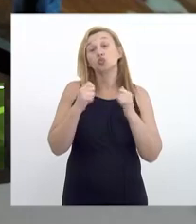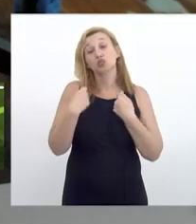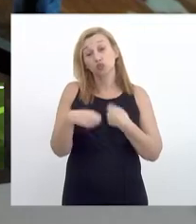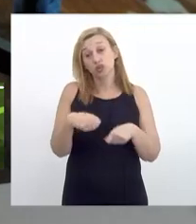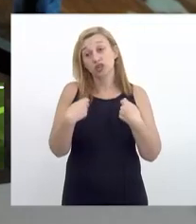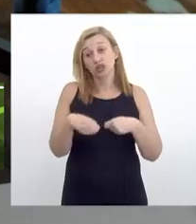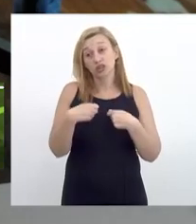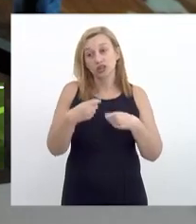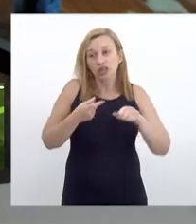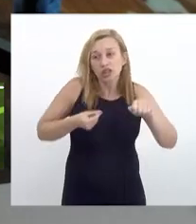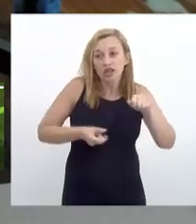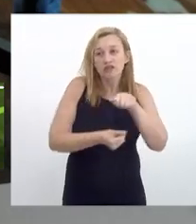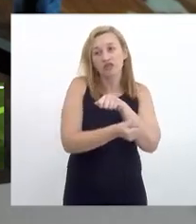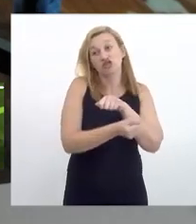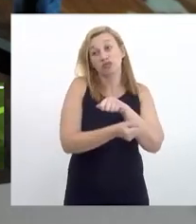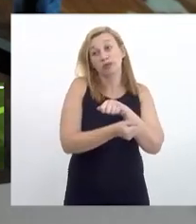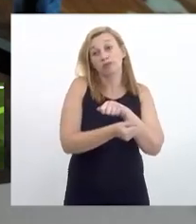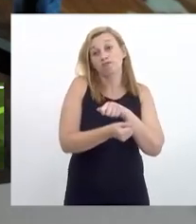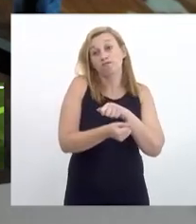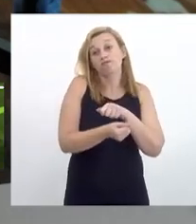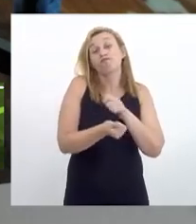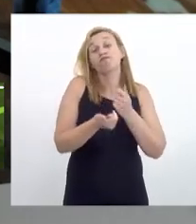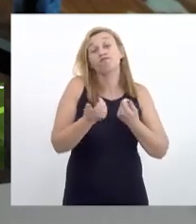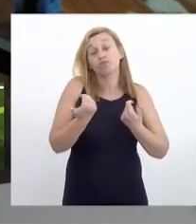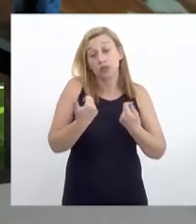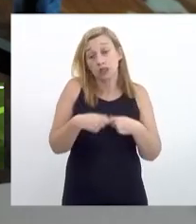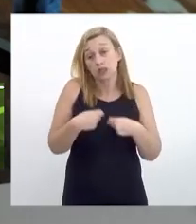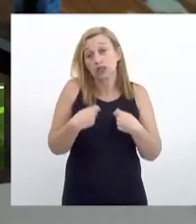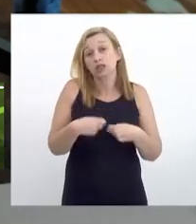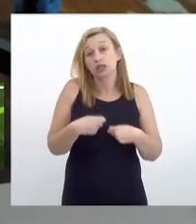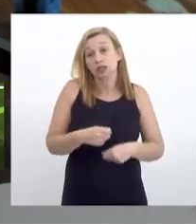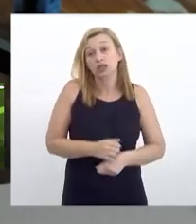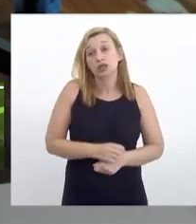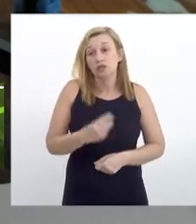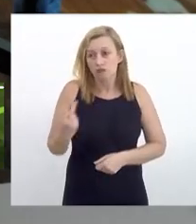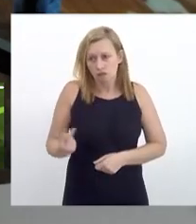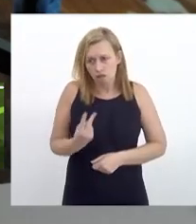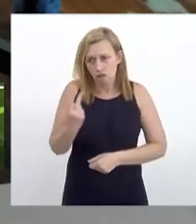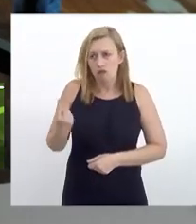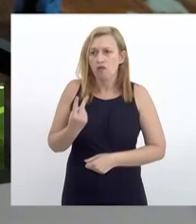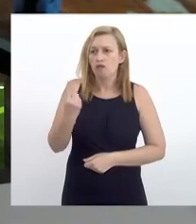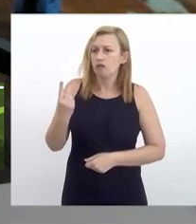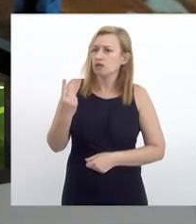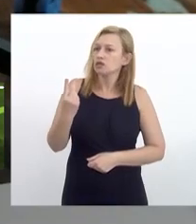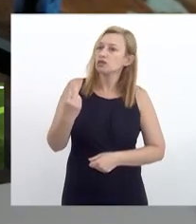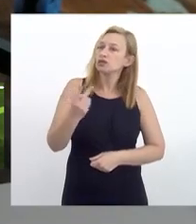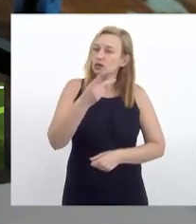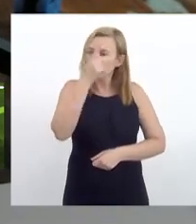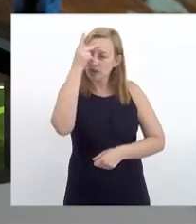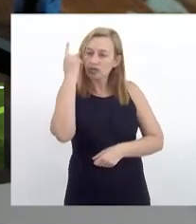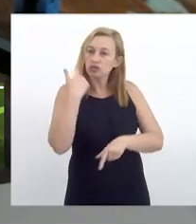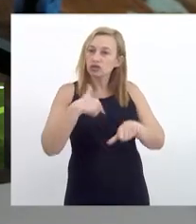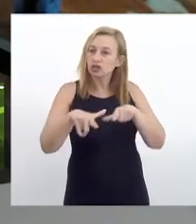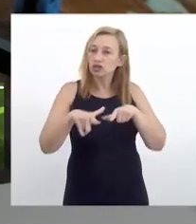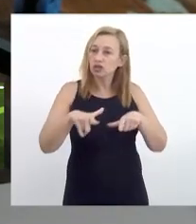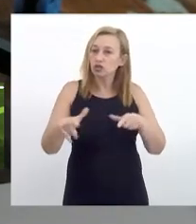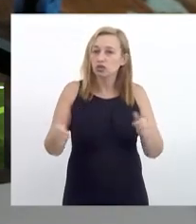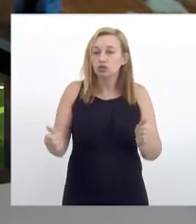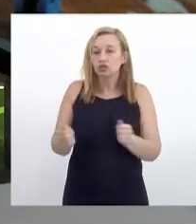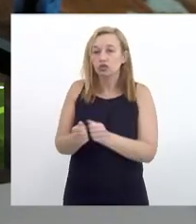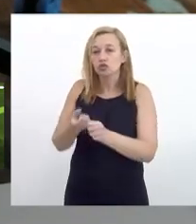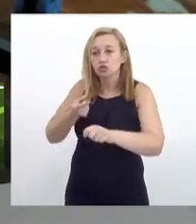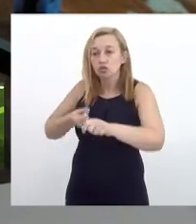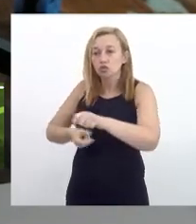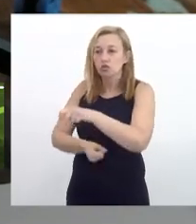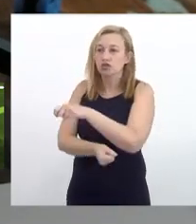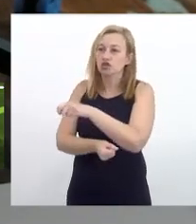de investimento Precisa de Valorização Do trabalhador Com investimento